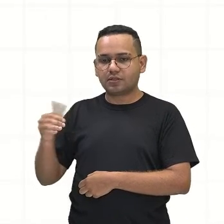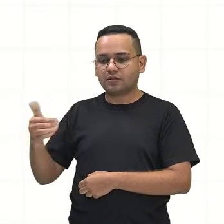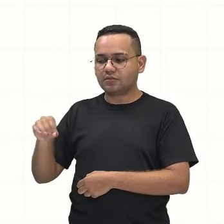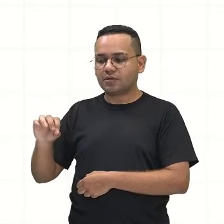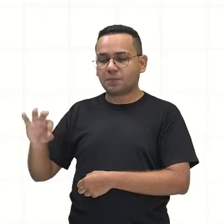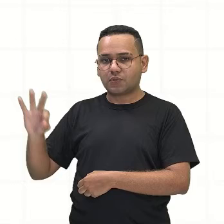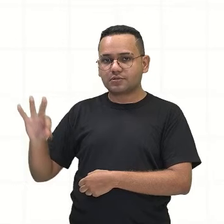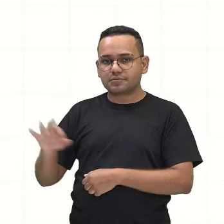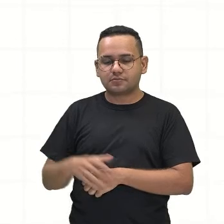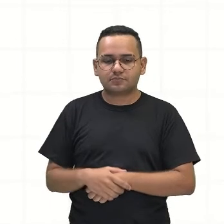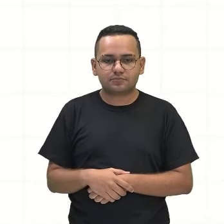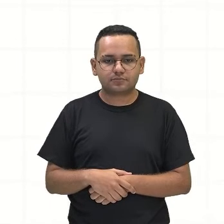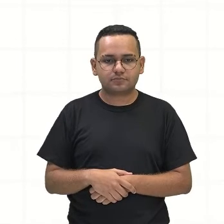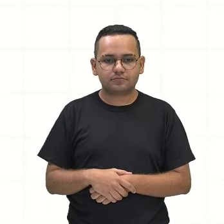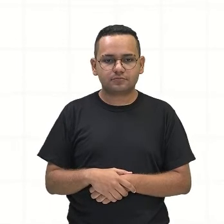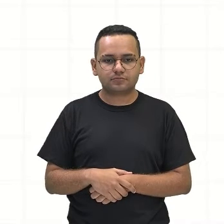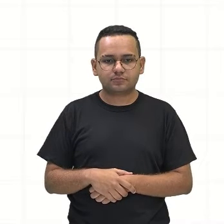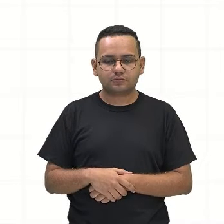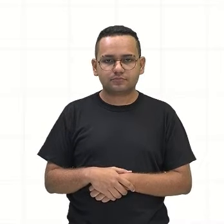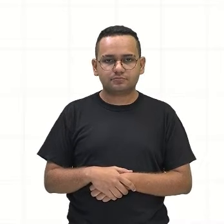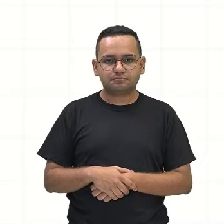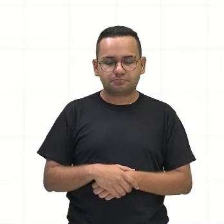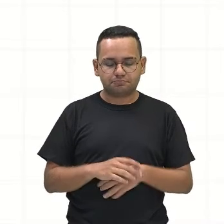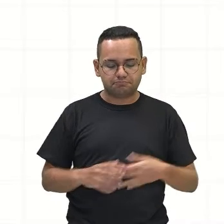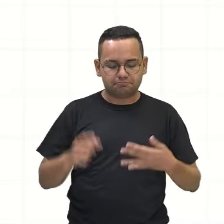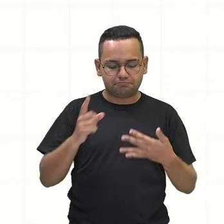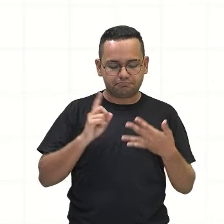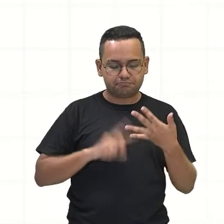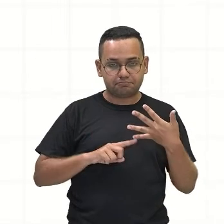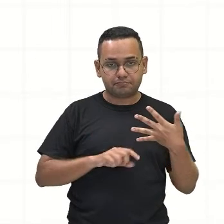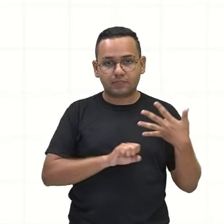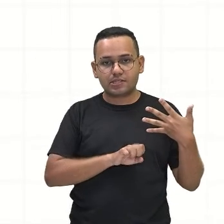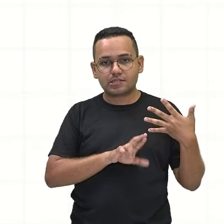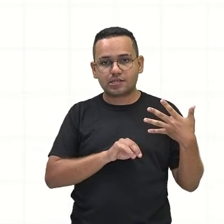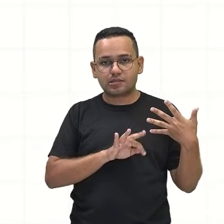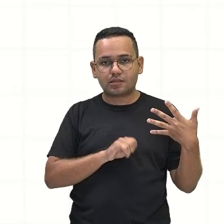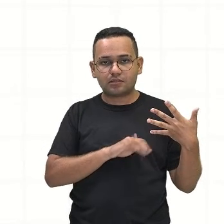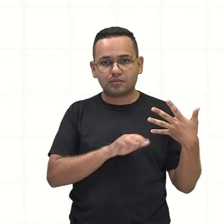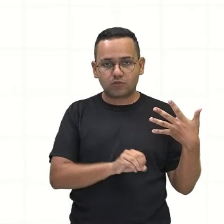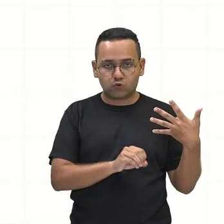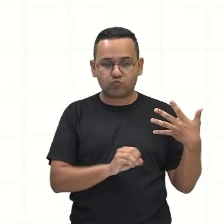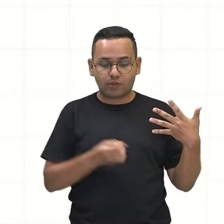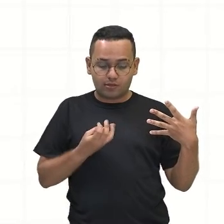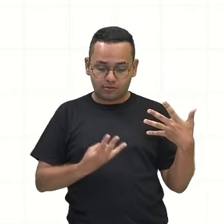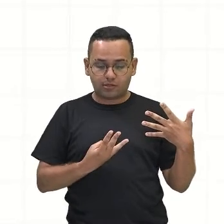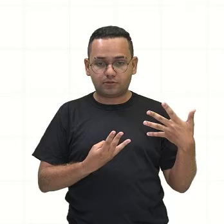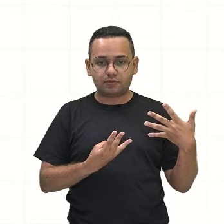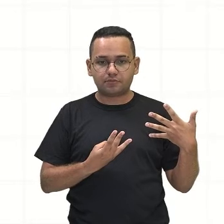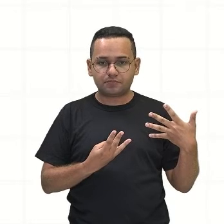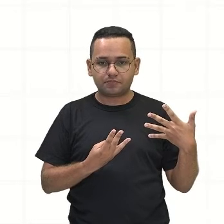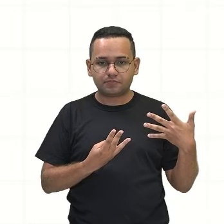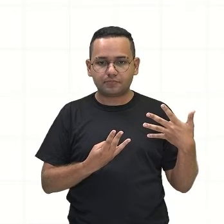Sertanejo é 3, então 3%. E no gauchesca,